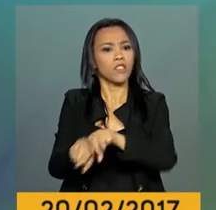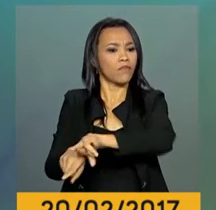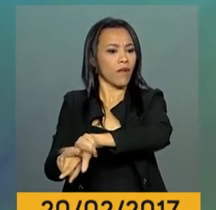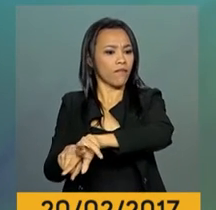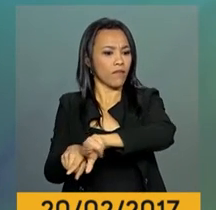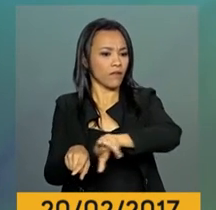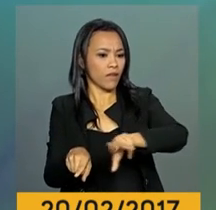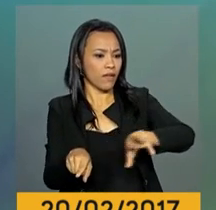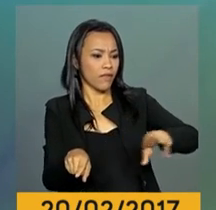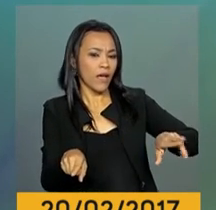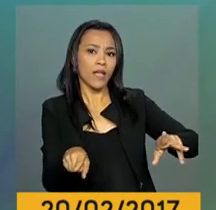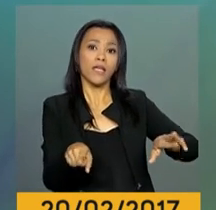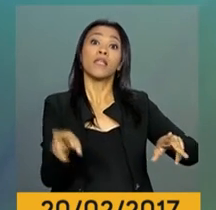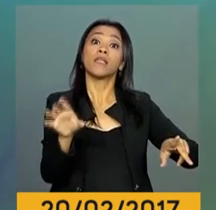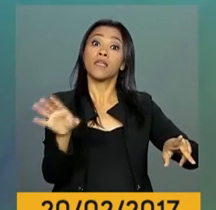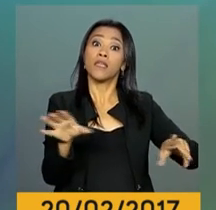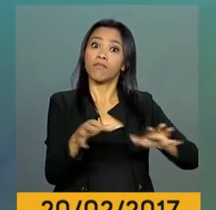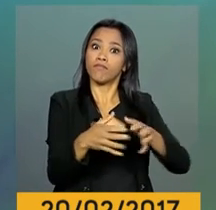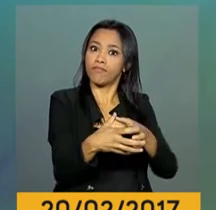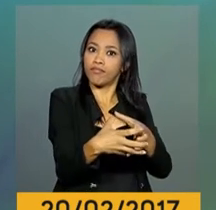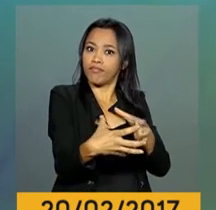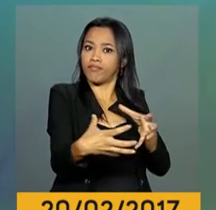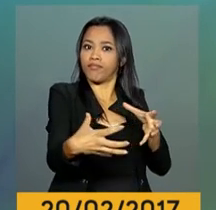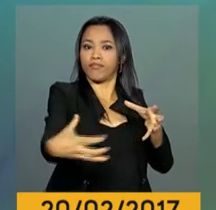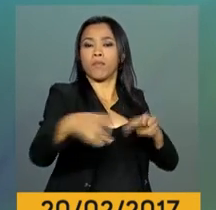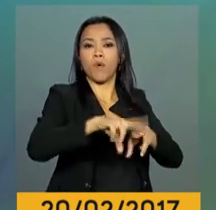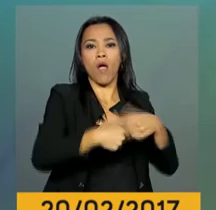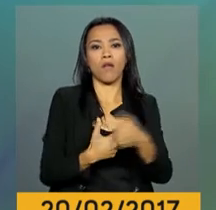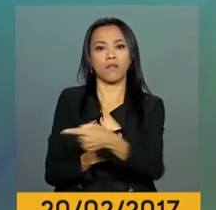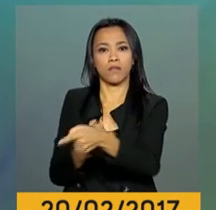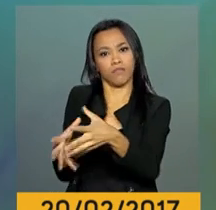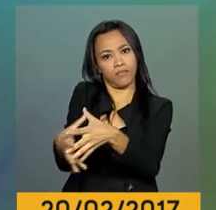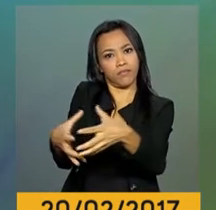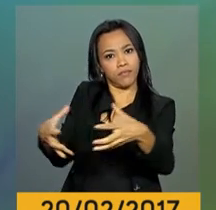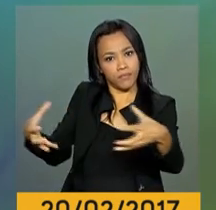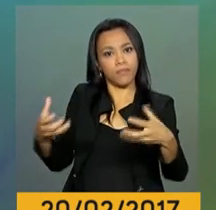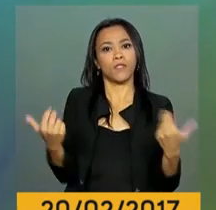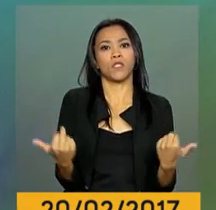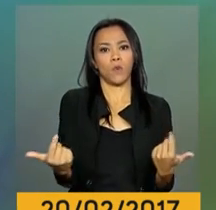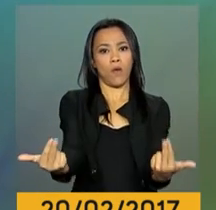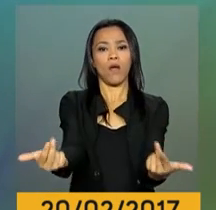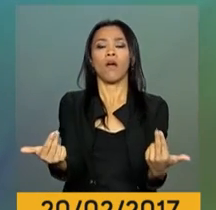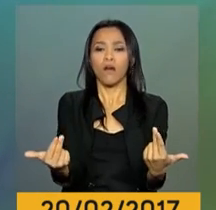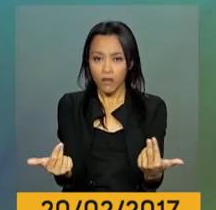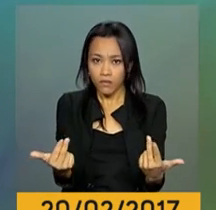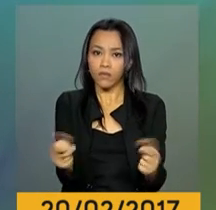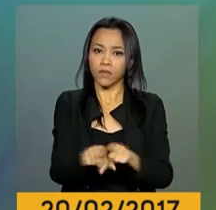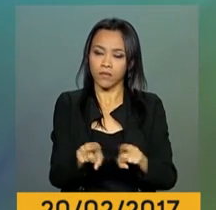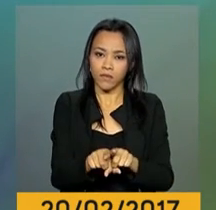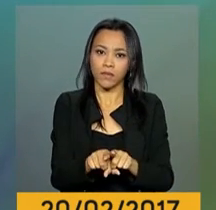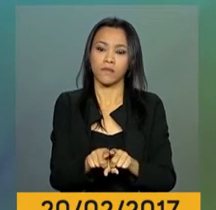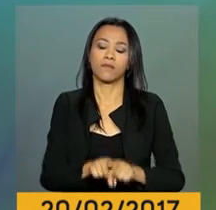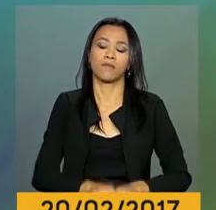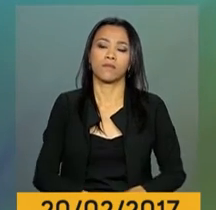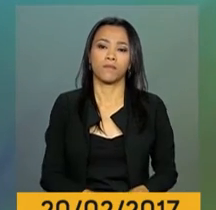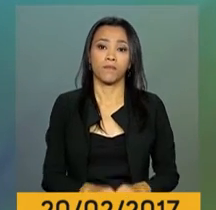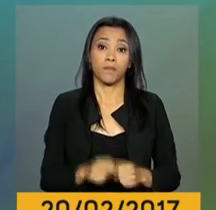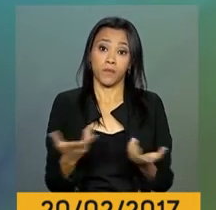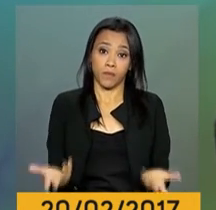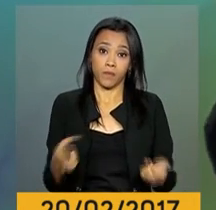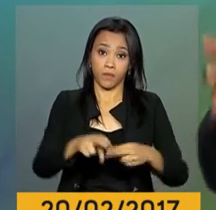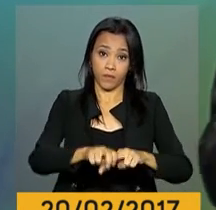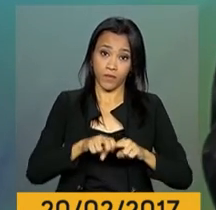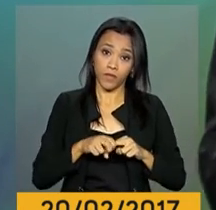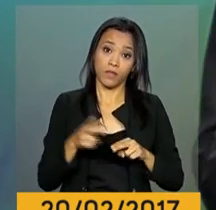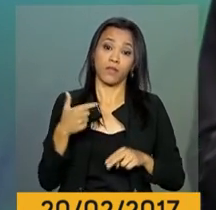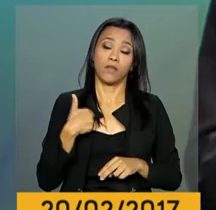setores que também crescem em função do crescimento da agricultura. Por isso que,